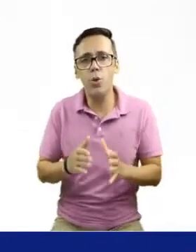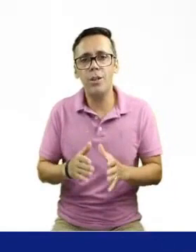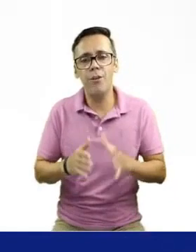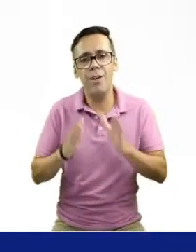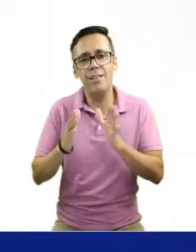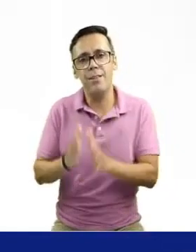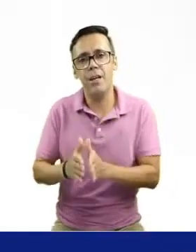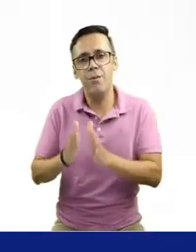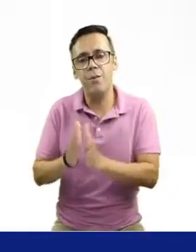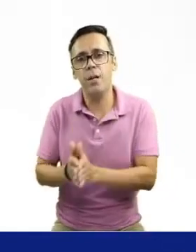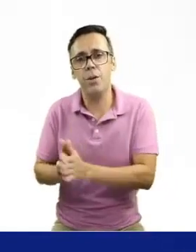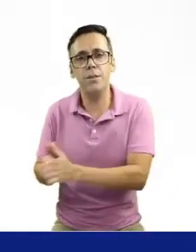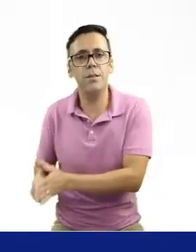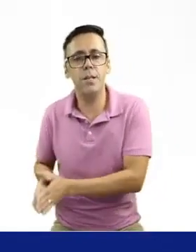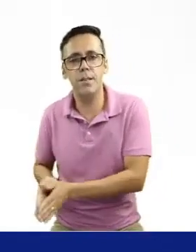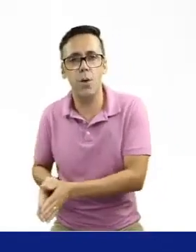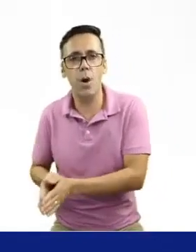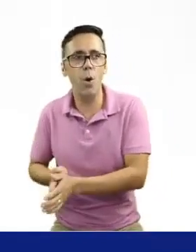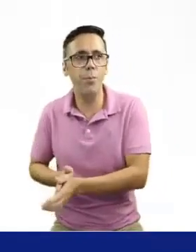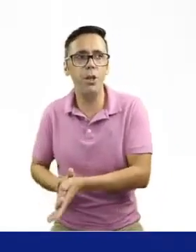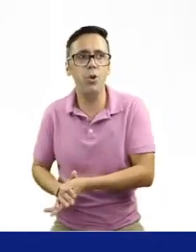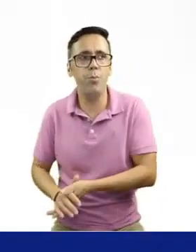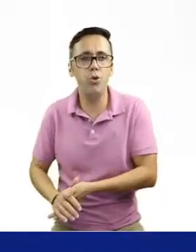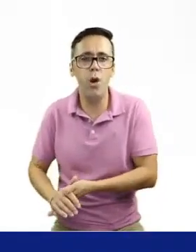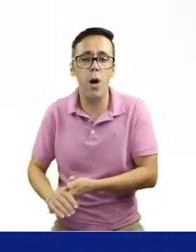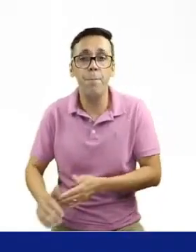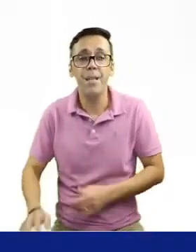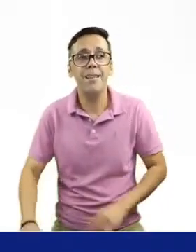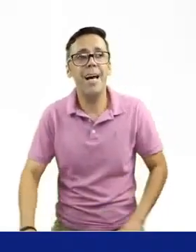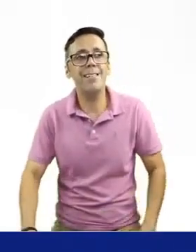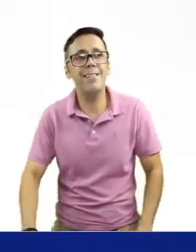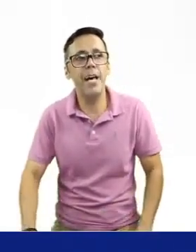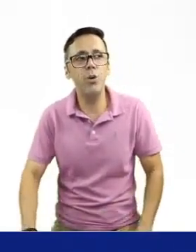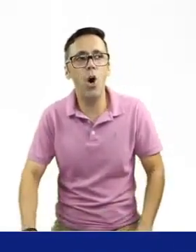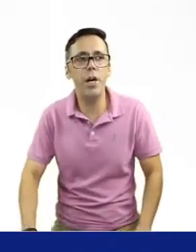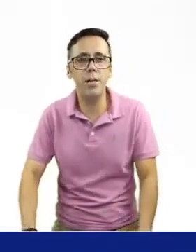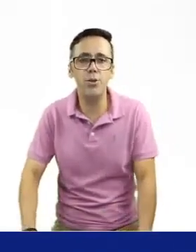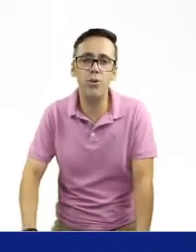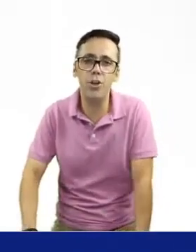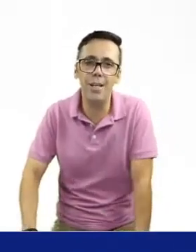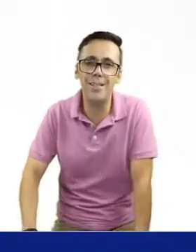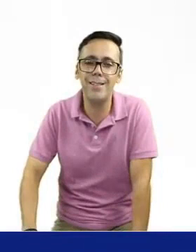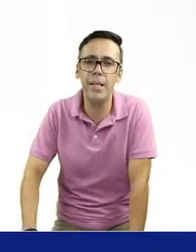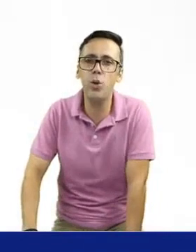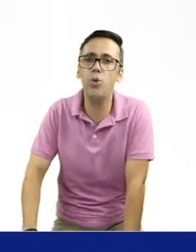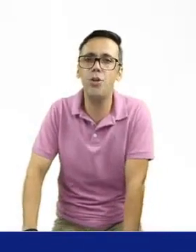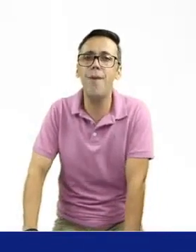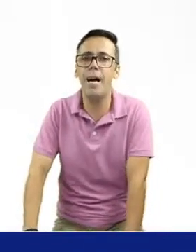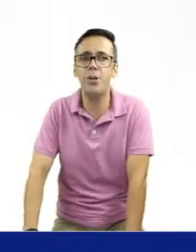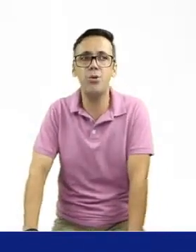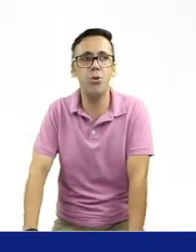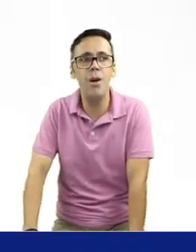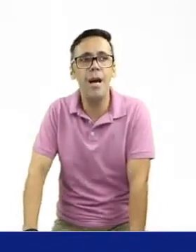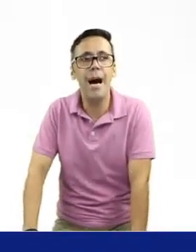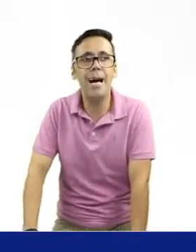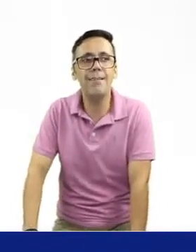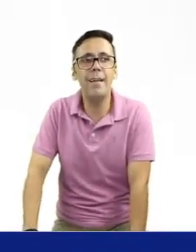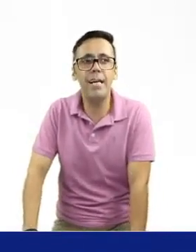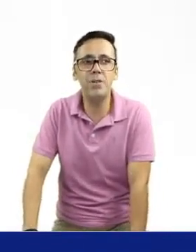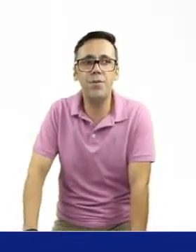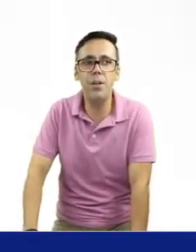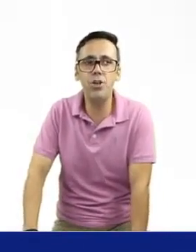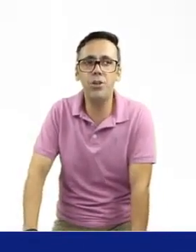Quando que vai ser feito essa inscrição qual é o período pessoal da zero horas do dia cinco de Março